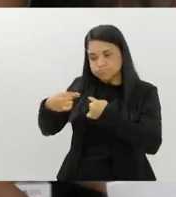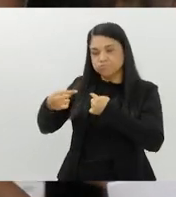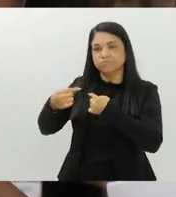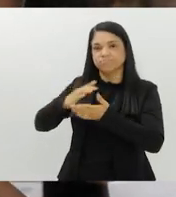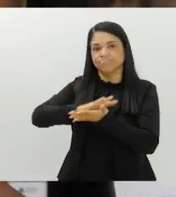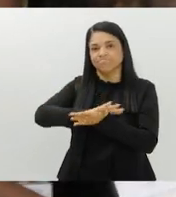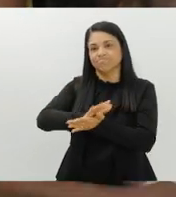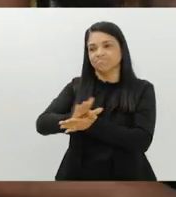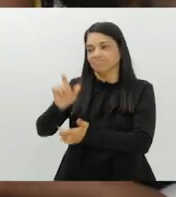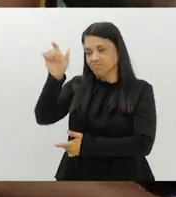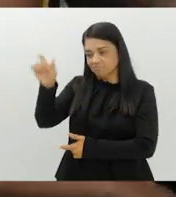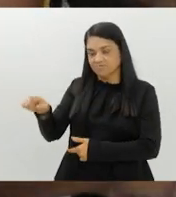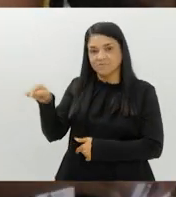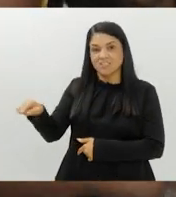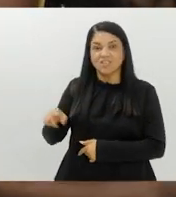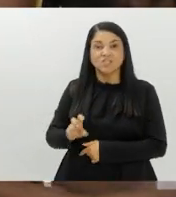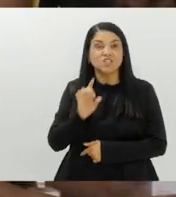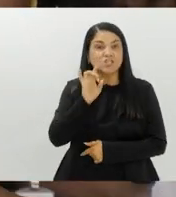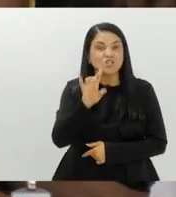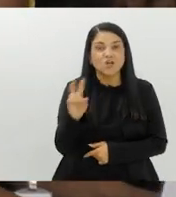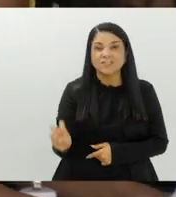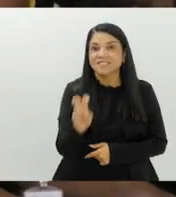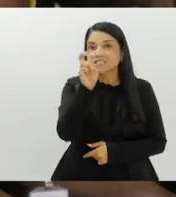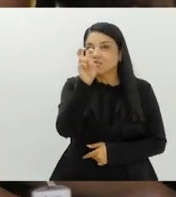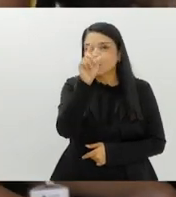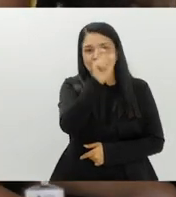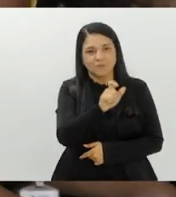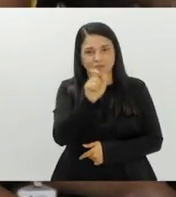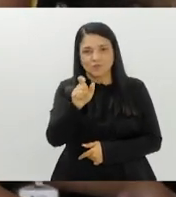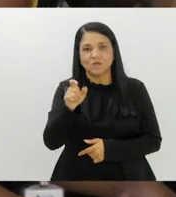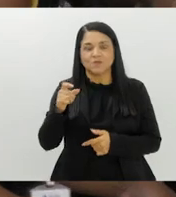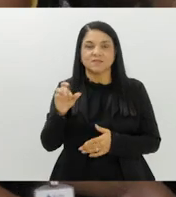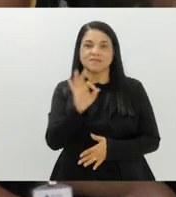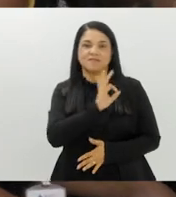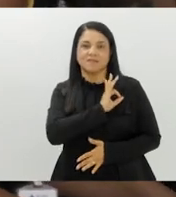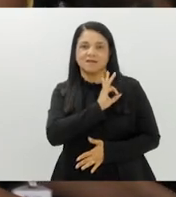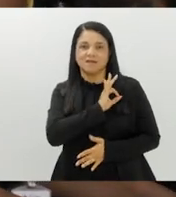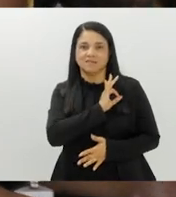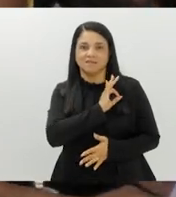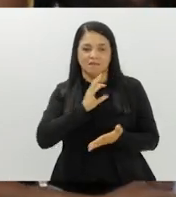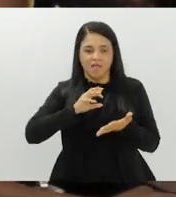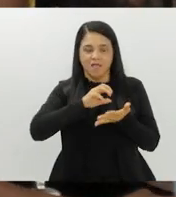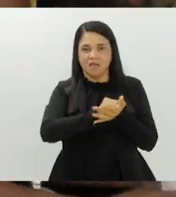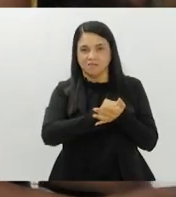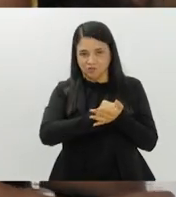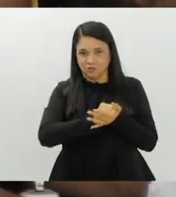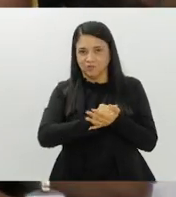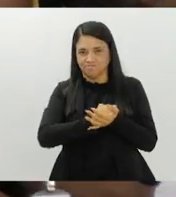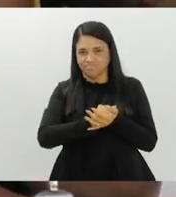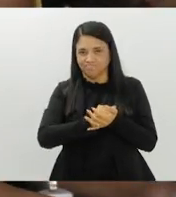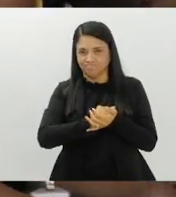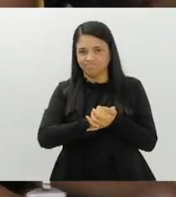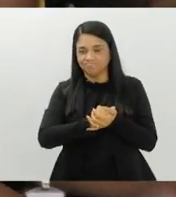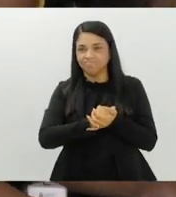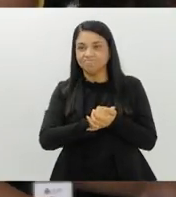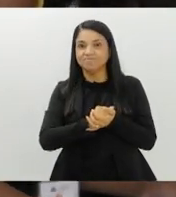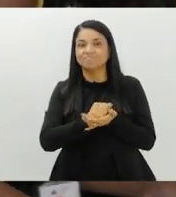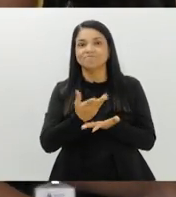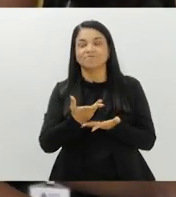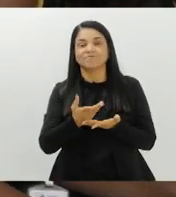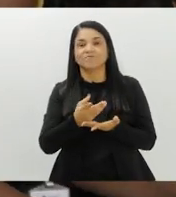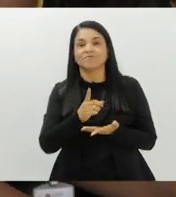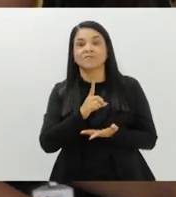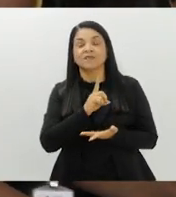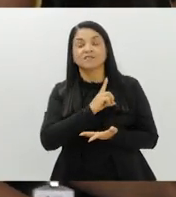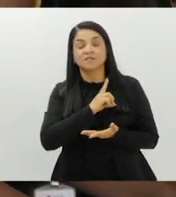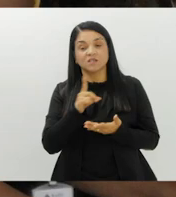apenas 5 foram na delegacia. Consegui ainda levar 5 pessoas. Então, esses casos